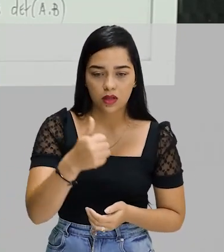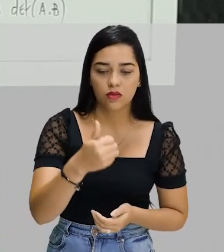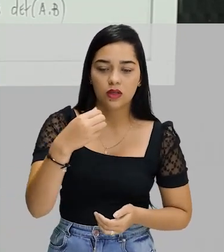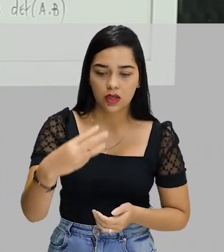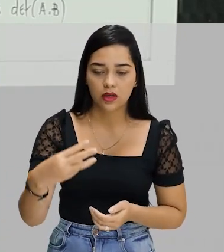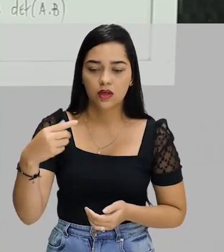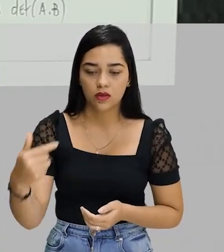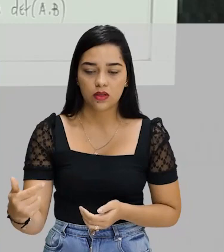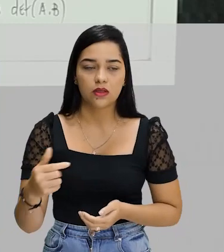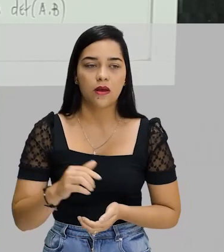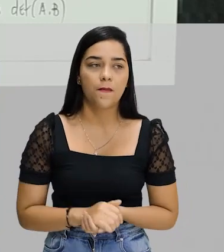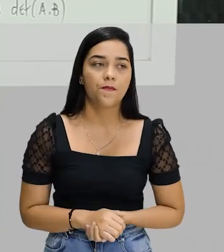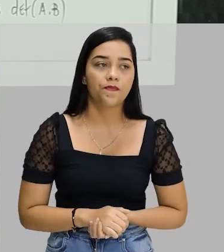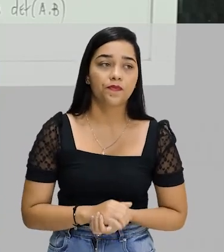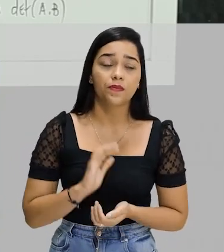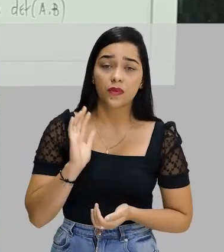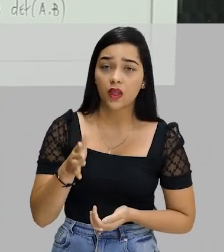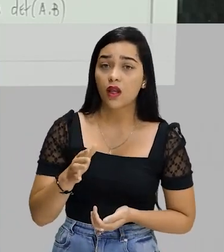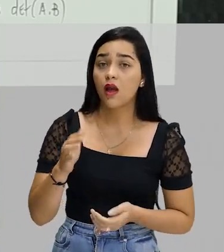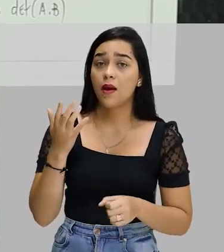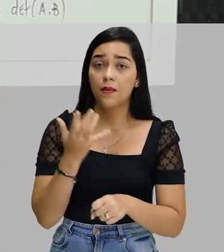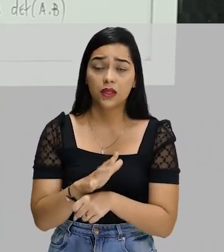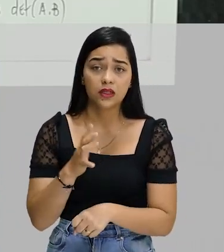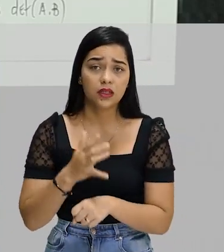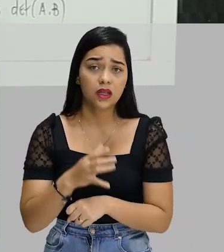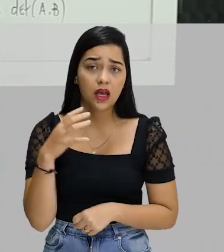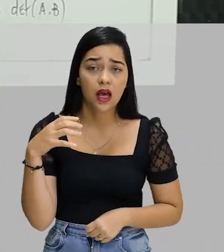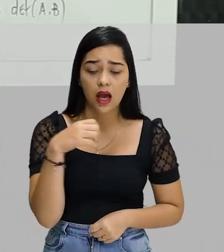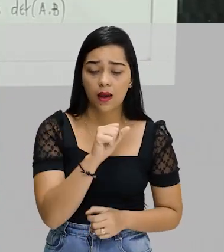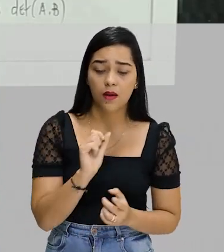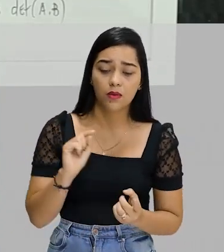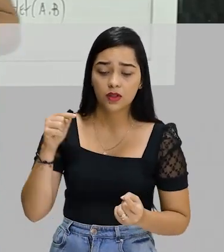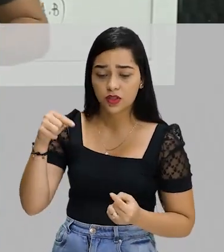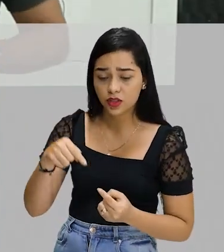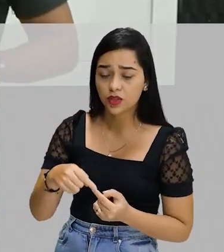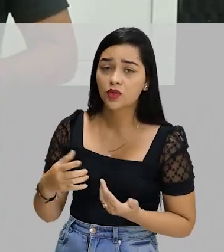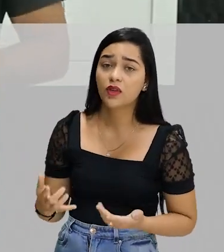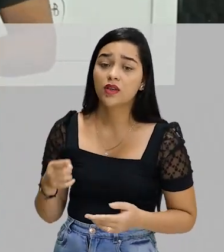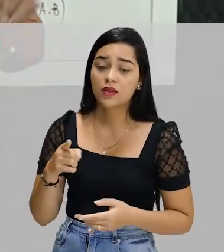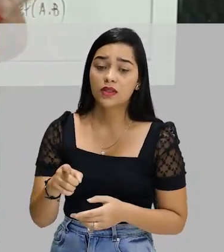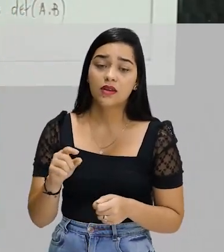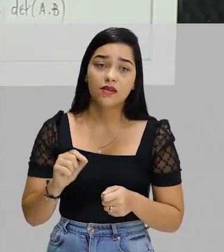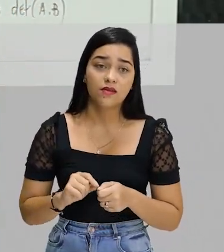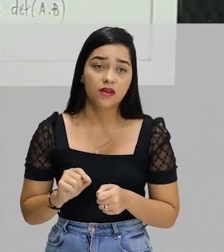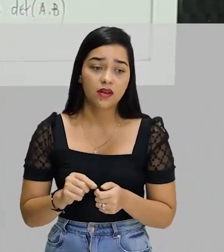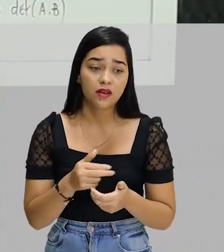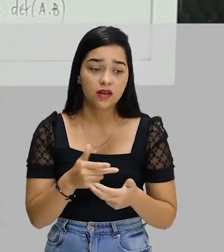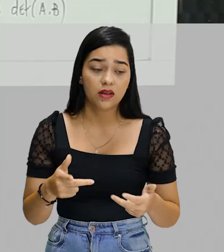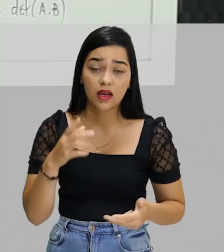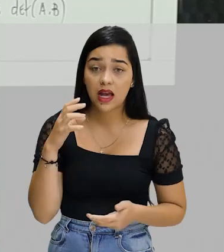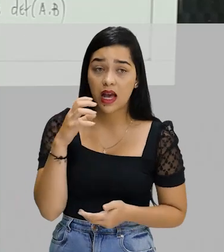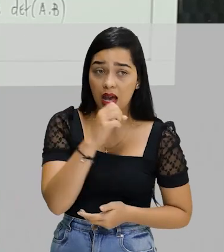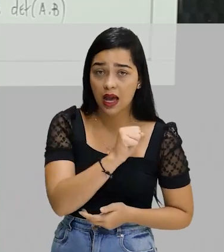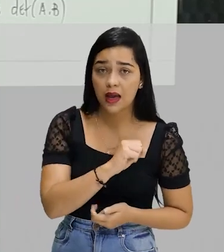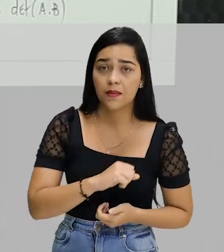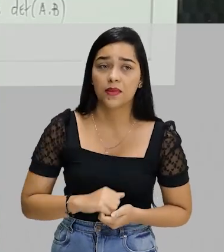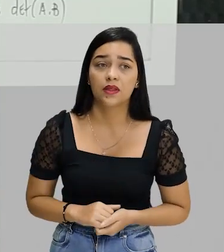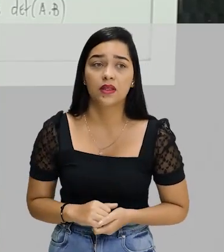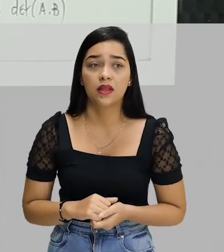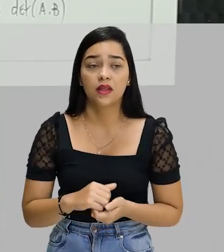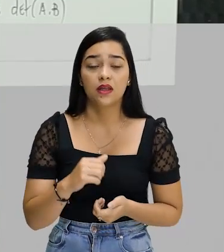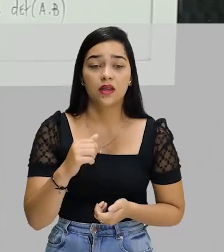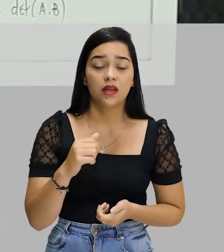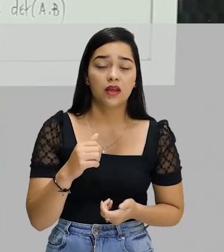Certinho? Matei a questão rápido, né? O objetivo das propriedades é que você faça o determinante de maneira mais rápida.